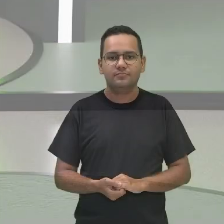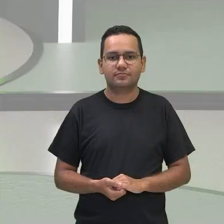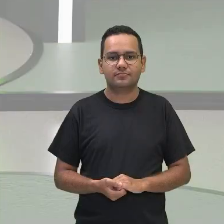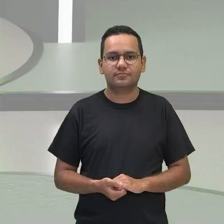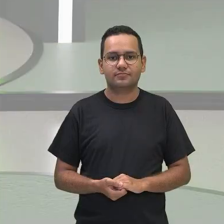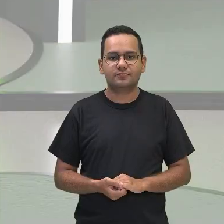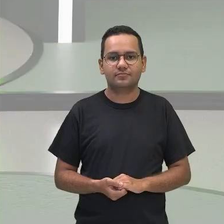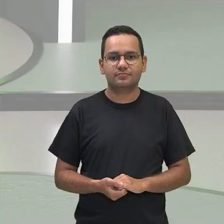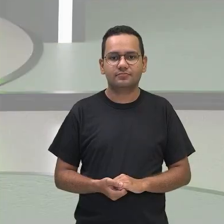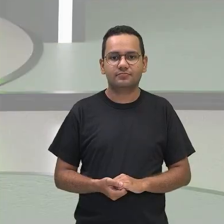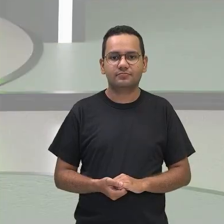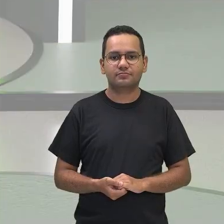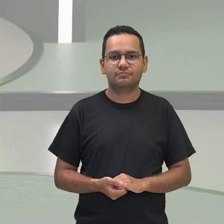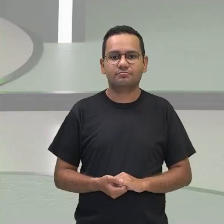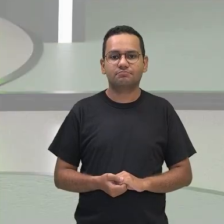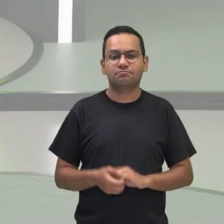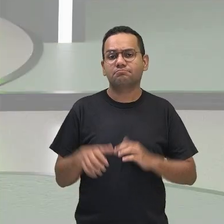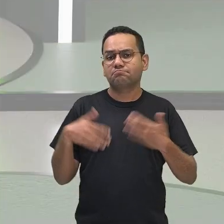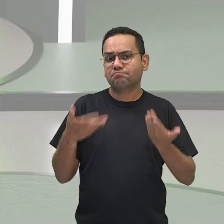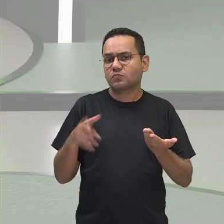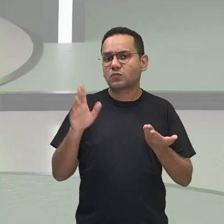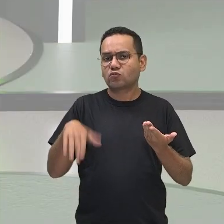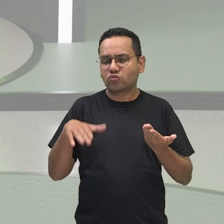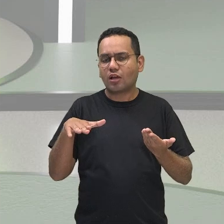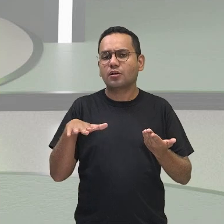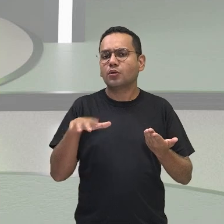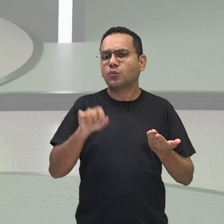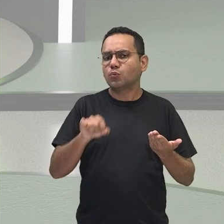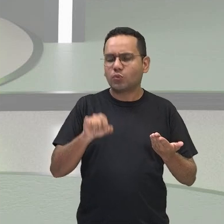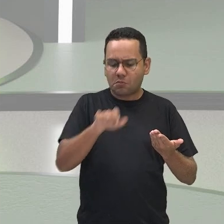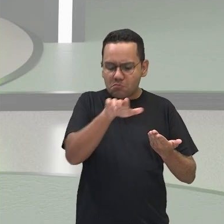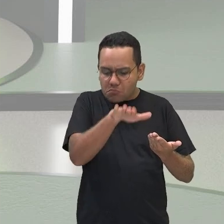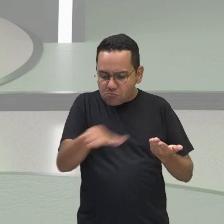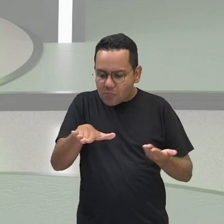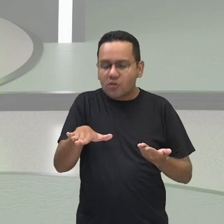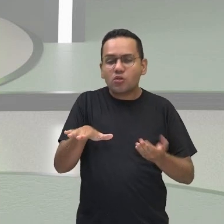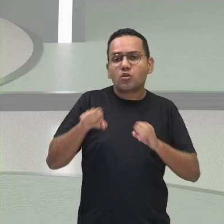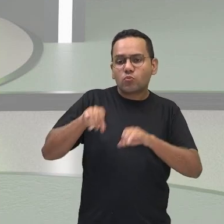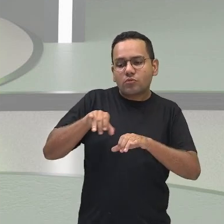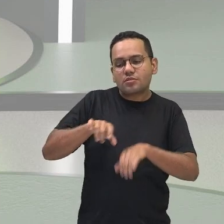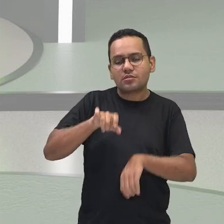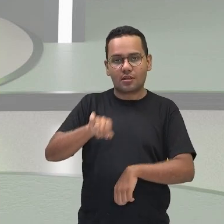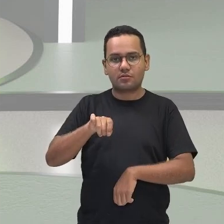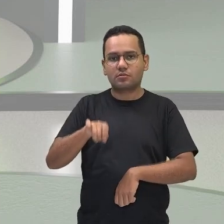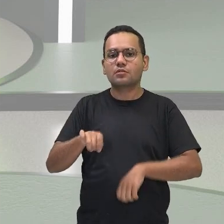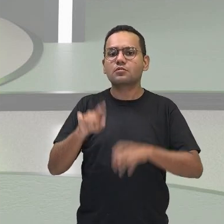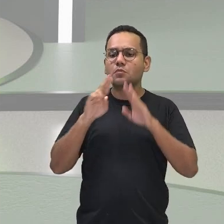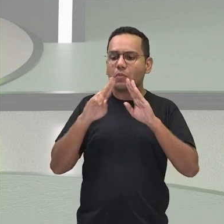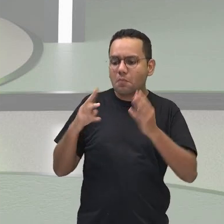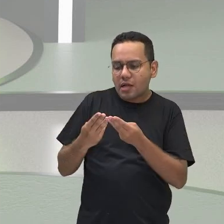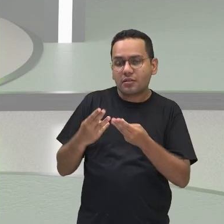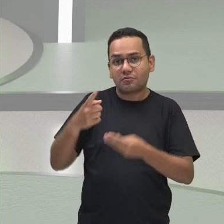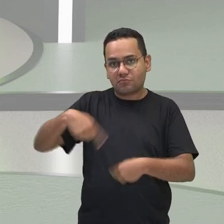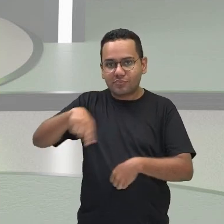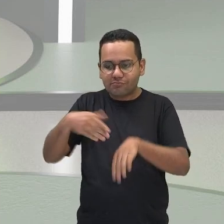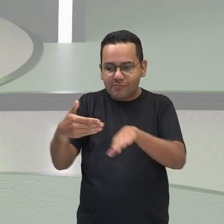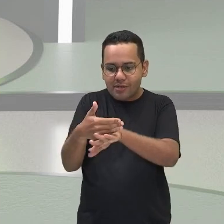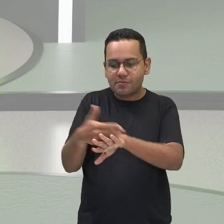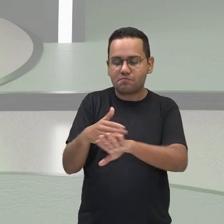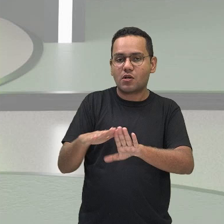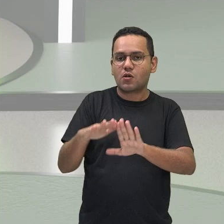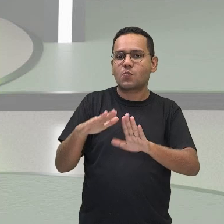Desde muito cedo, a gente já ouve falar de matéria, né? Quando a gente vai para a escola e a gente começa ali a